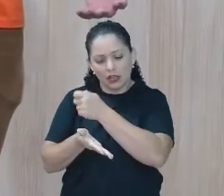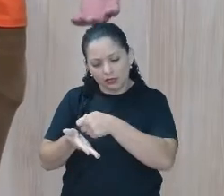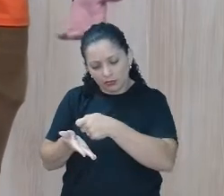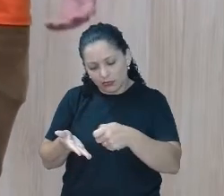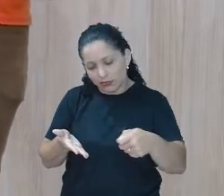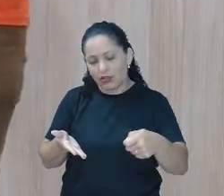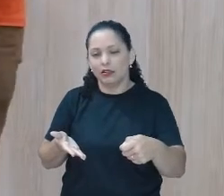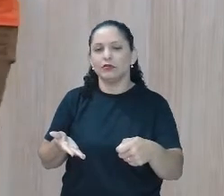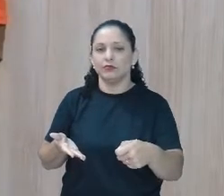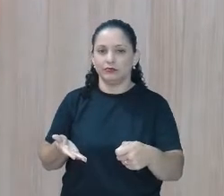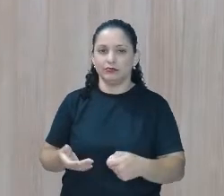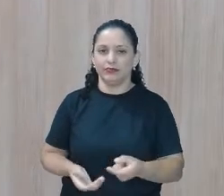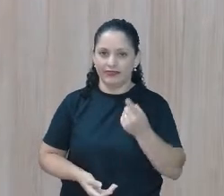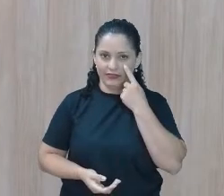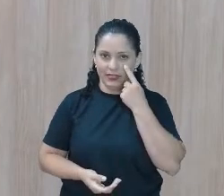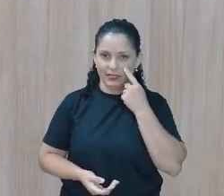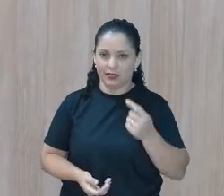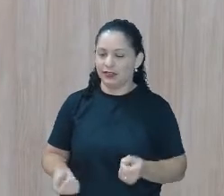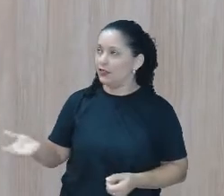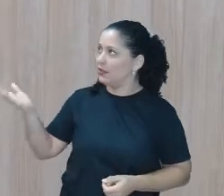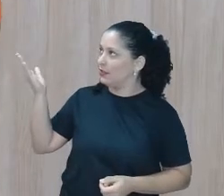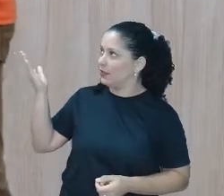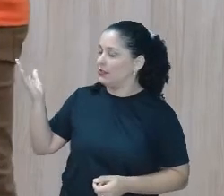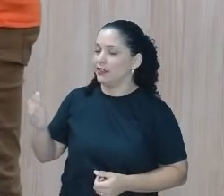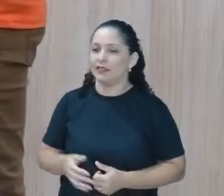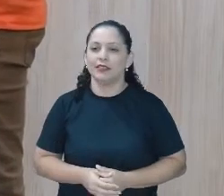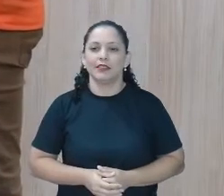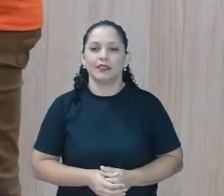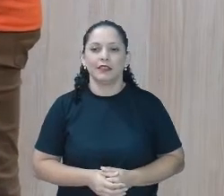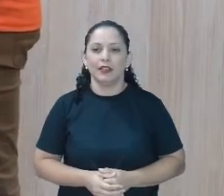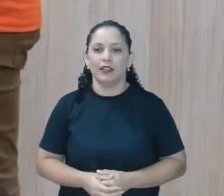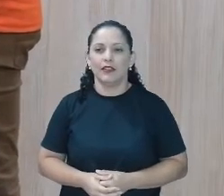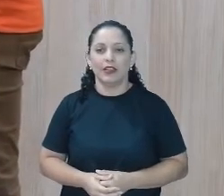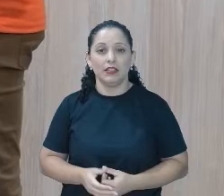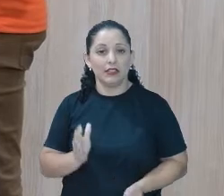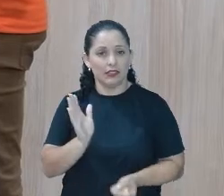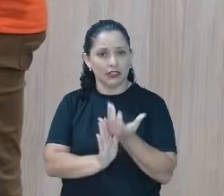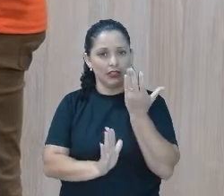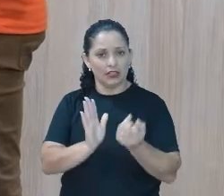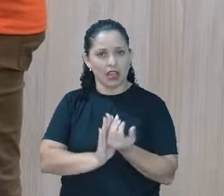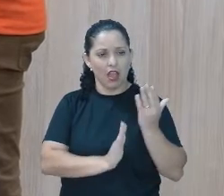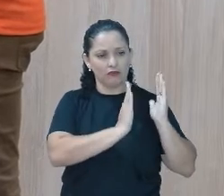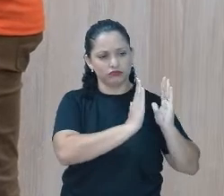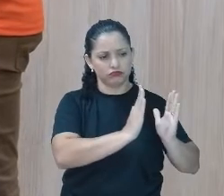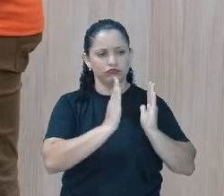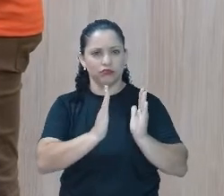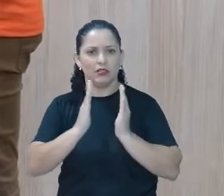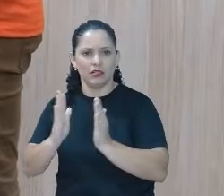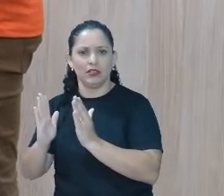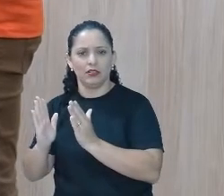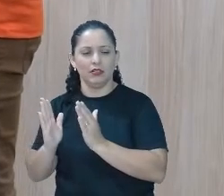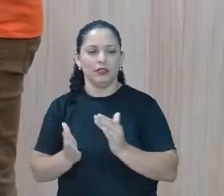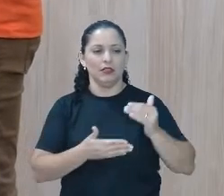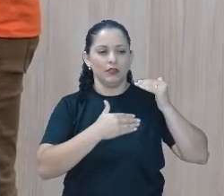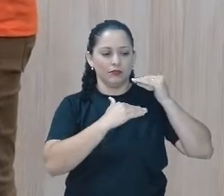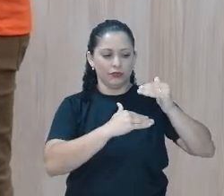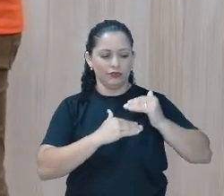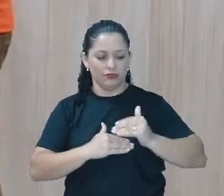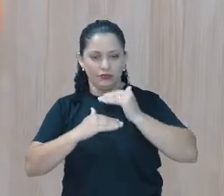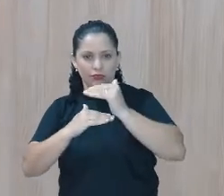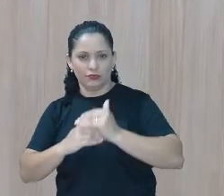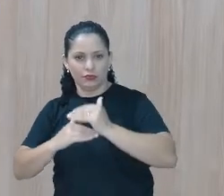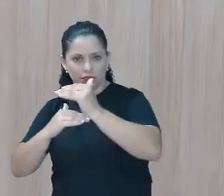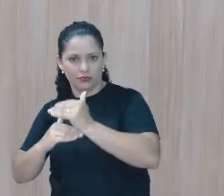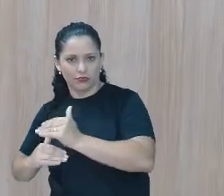razões, tá? Então, observa aí, ó, a gente vai pegar aí, construir uma tabelinha, tá? Com os números de cima, 3,